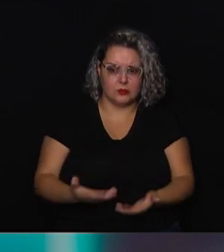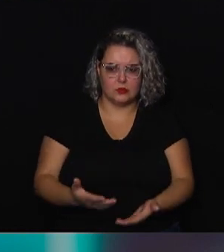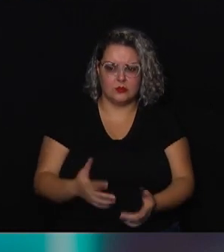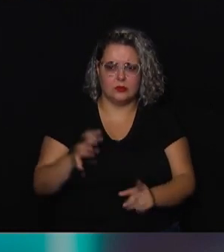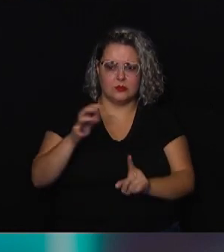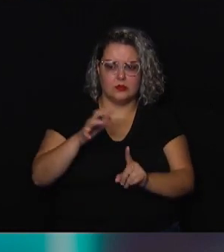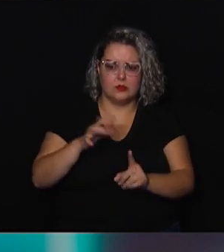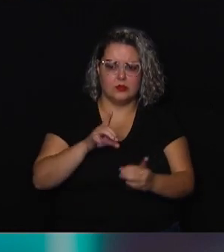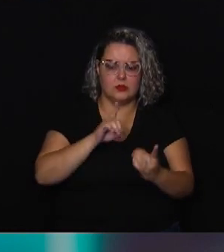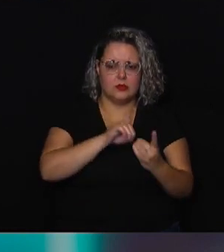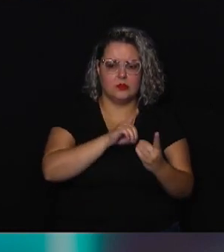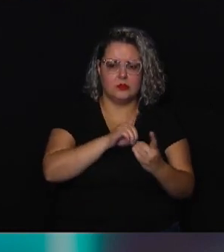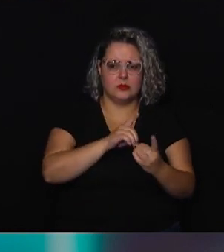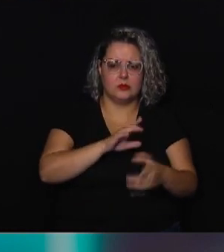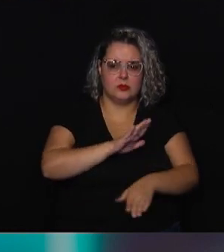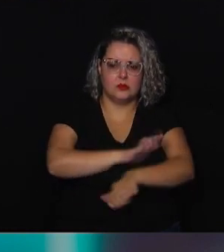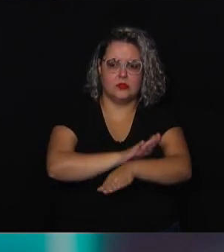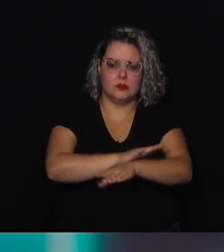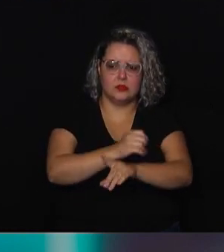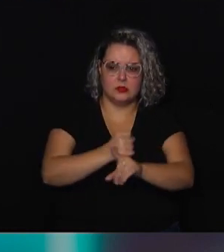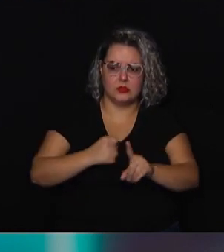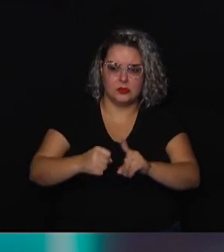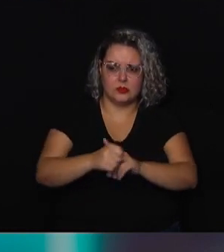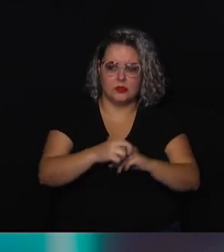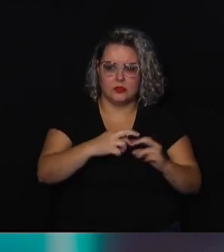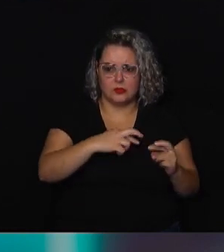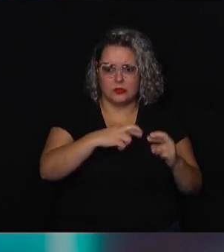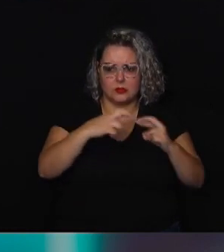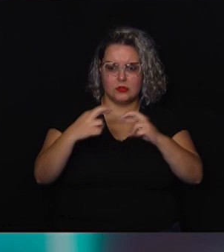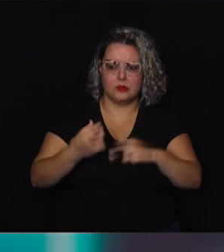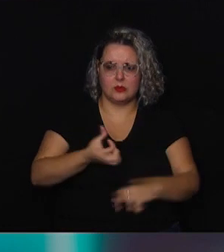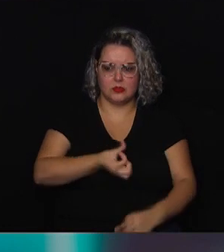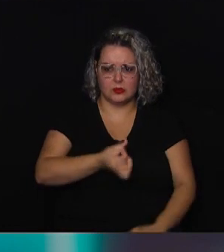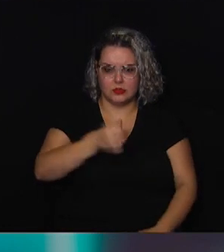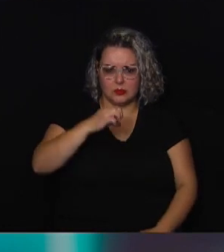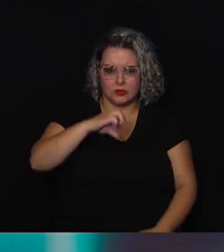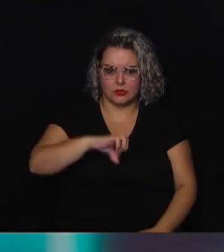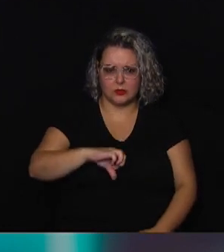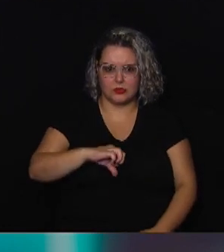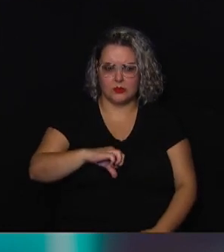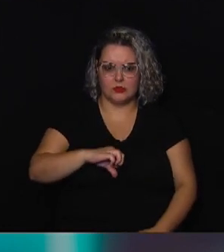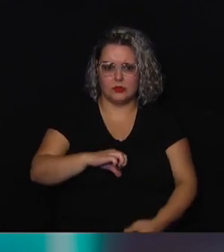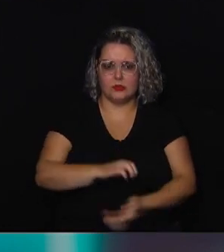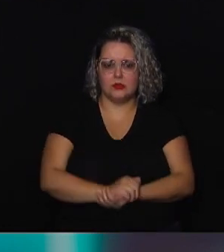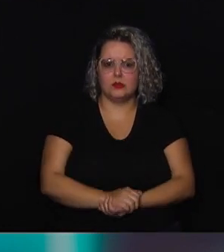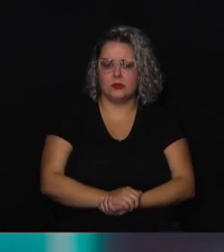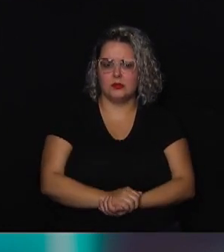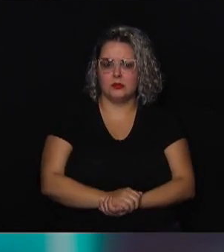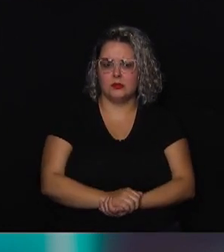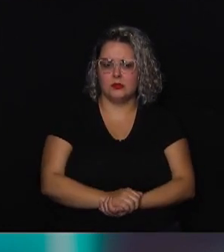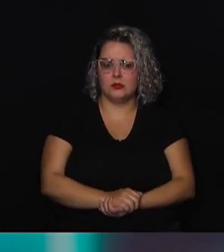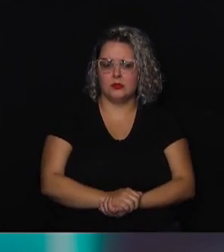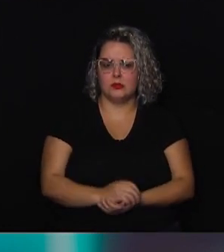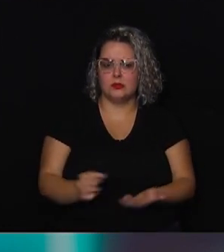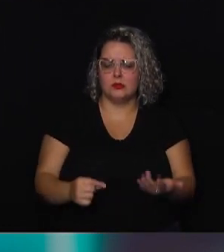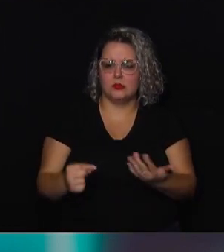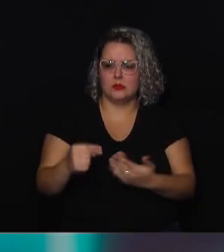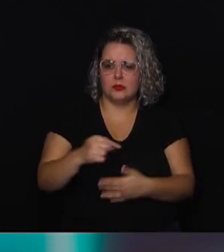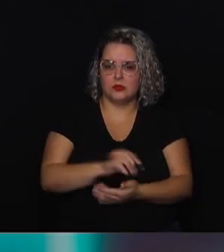assistencial. Então, foram monitorados 69 indicadores. Desse, nós tivemos